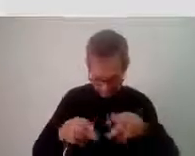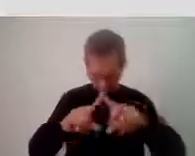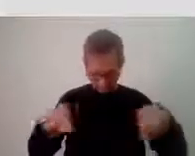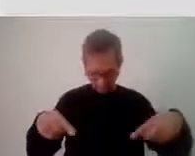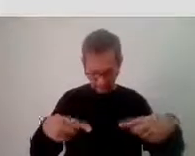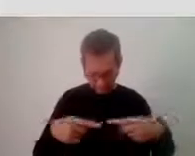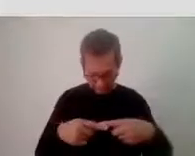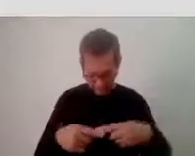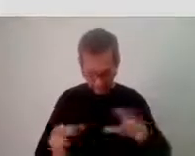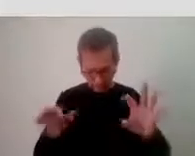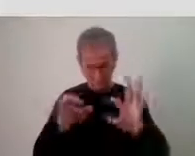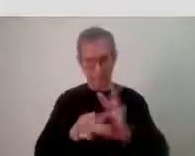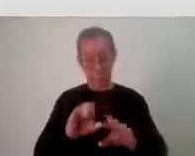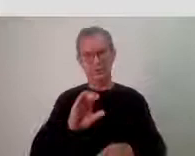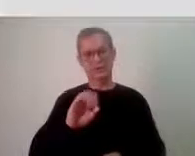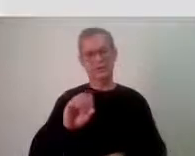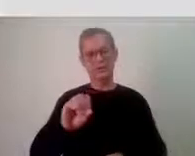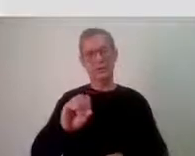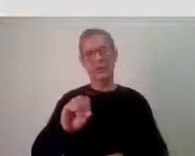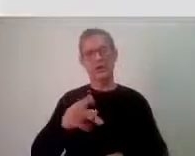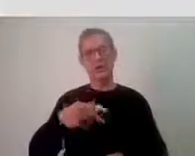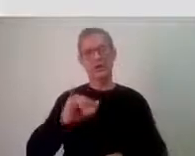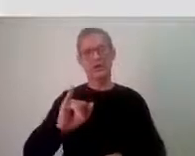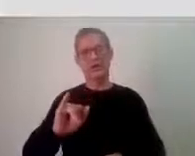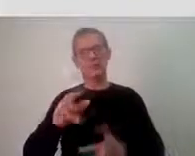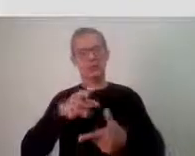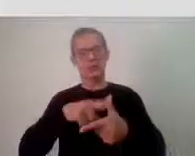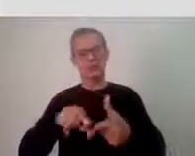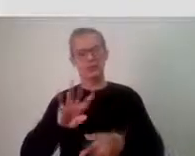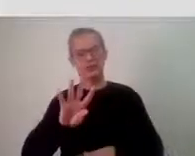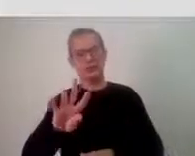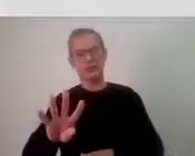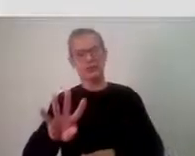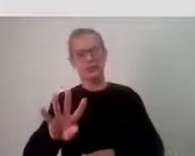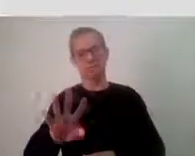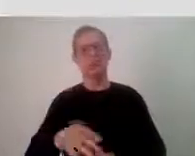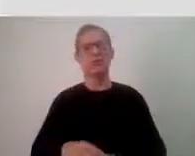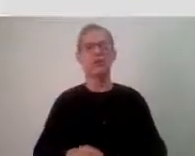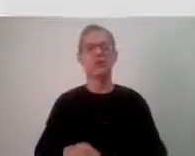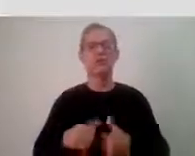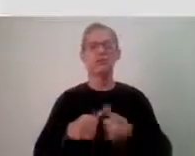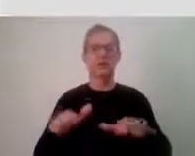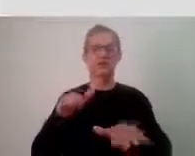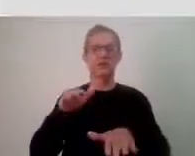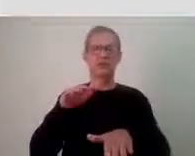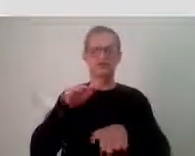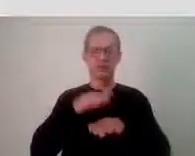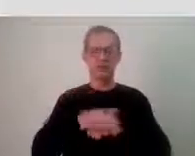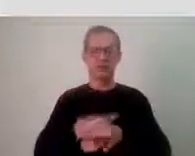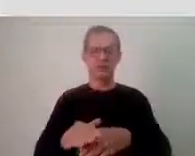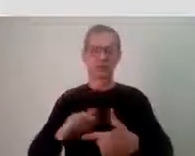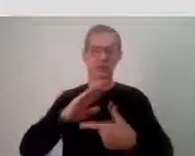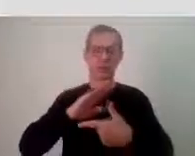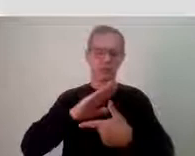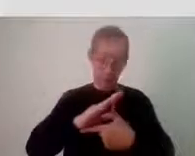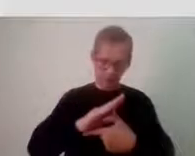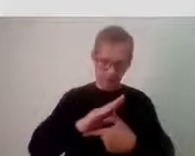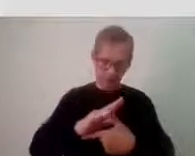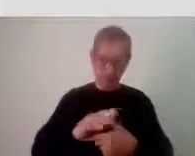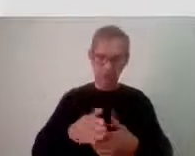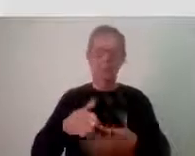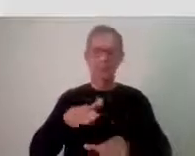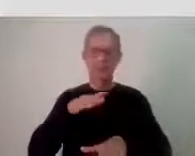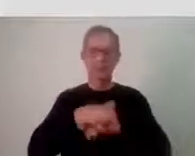parte, qual que vai ser a integral? De 0 a π sobre 4. Quem Quem que está por cima? Cosseno. Quem que está por